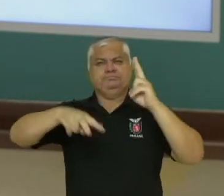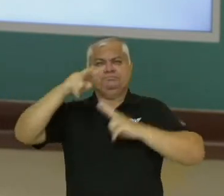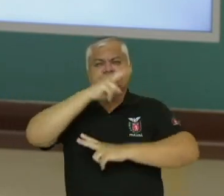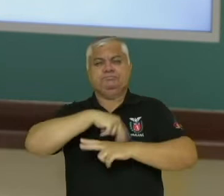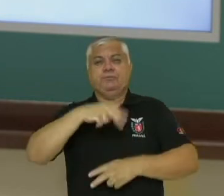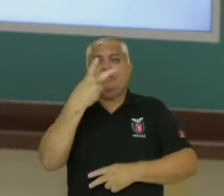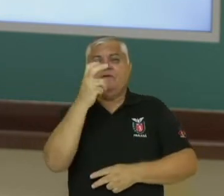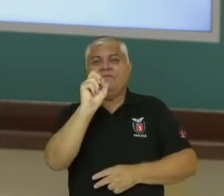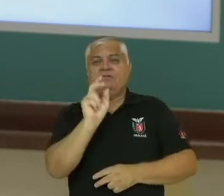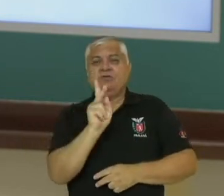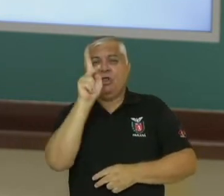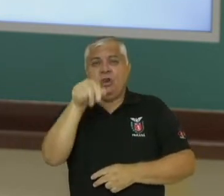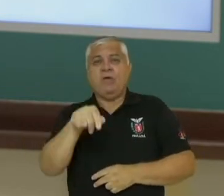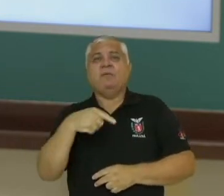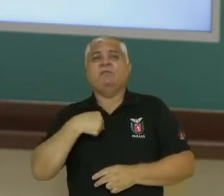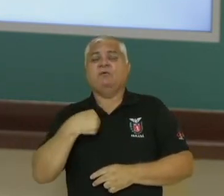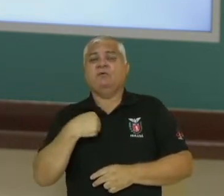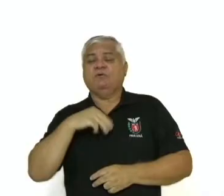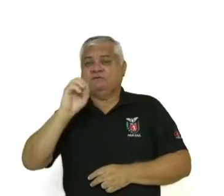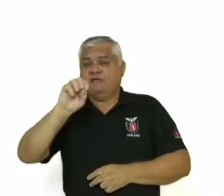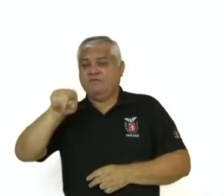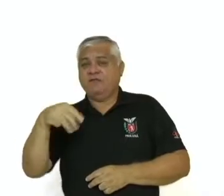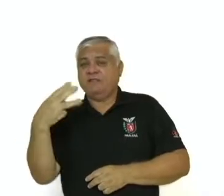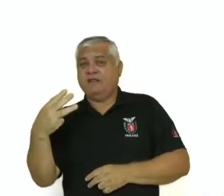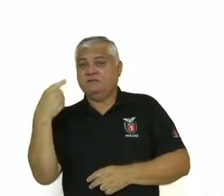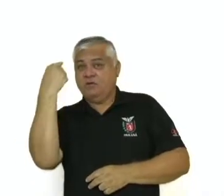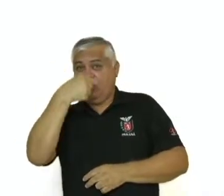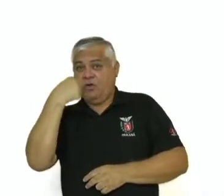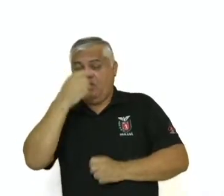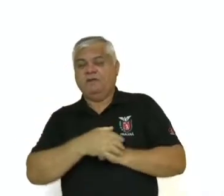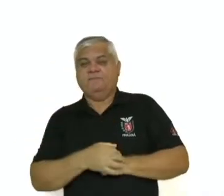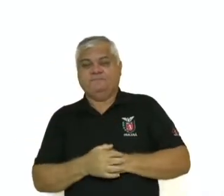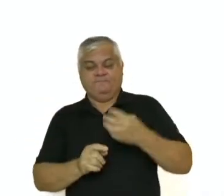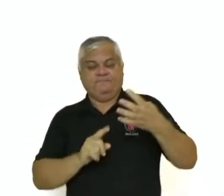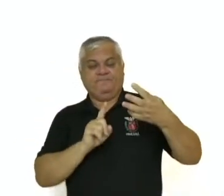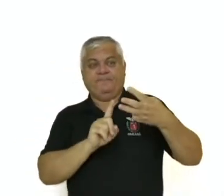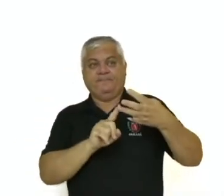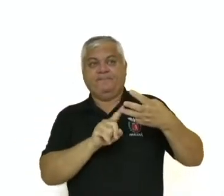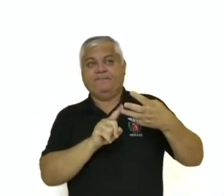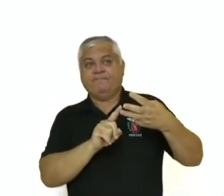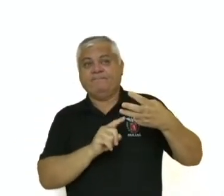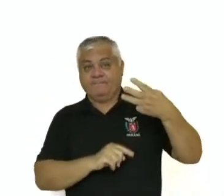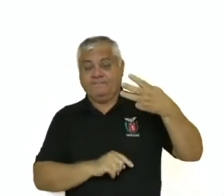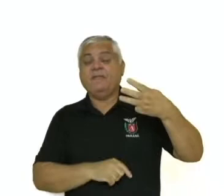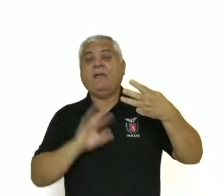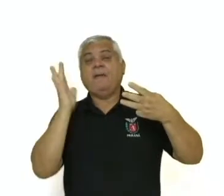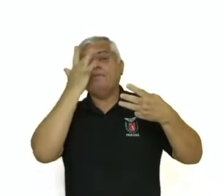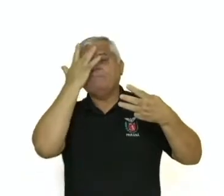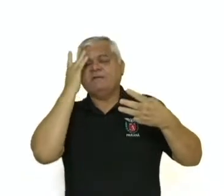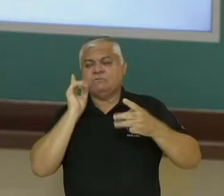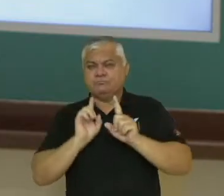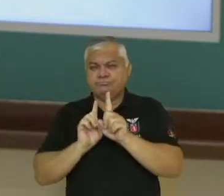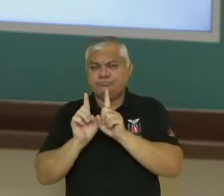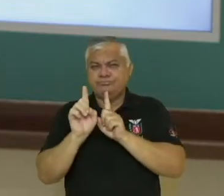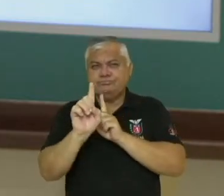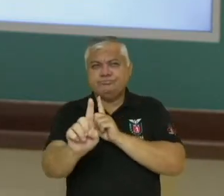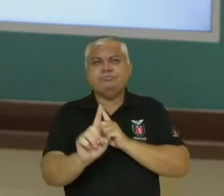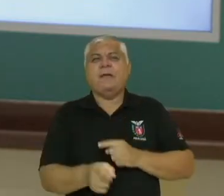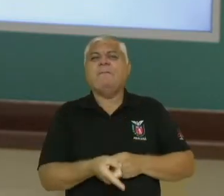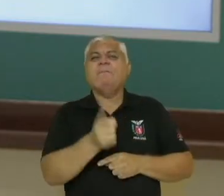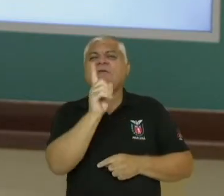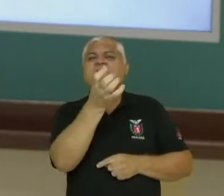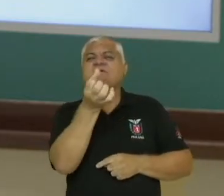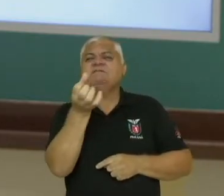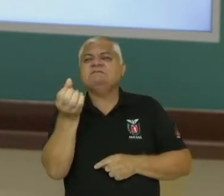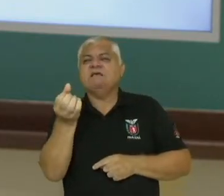km em 0,3 horas. E uma pessoa que percorre 1.600 metros em 20 minutos. Eu vou dar um tempinho